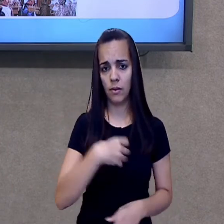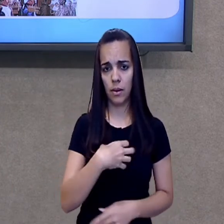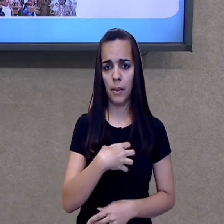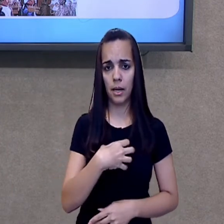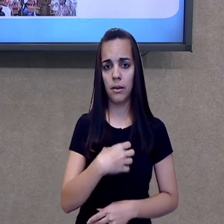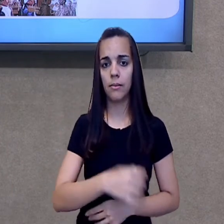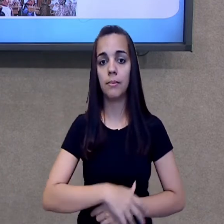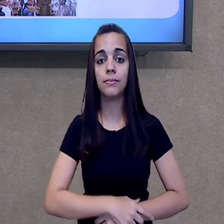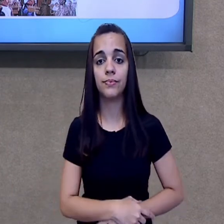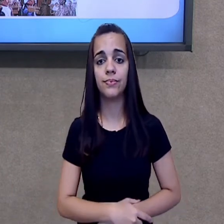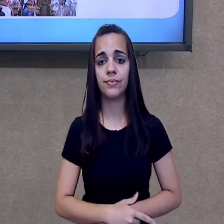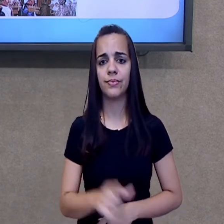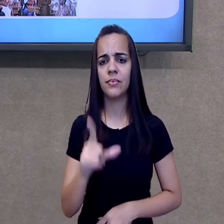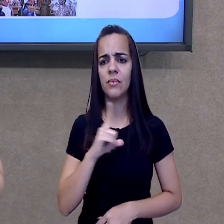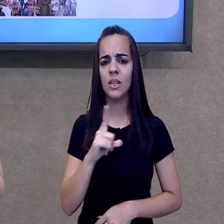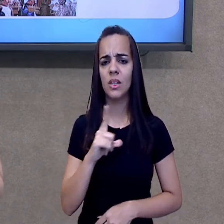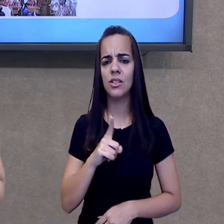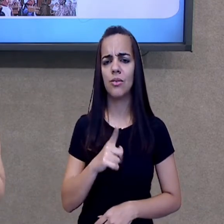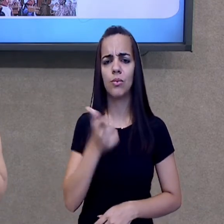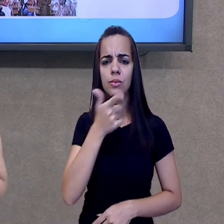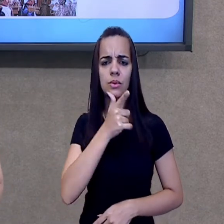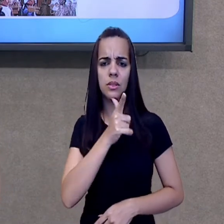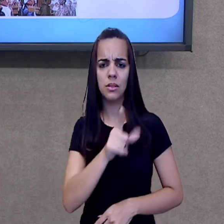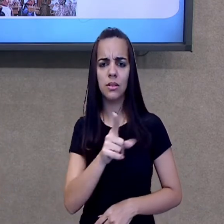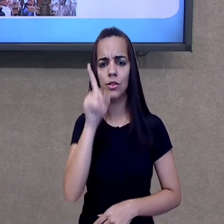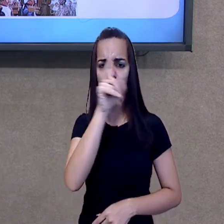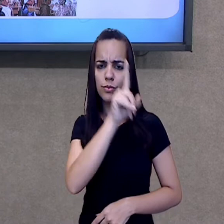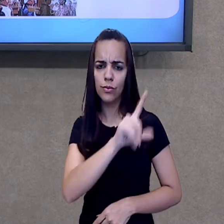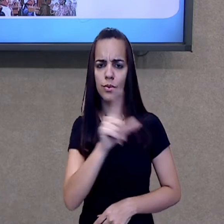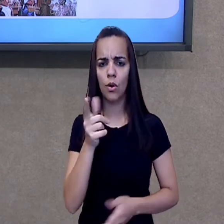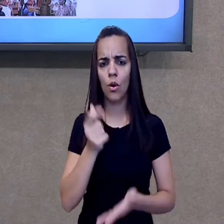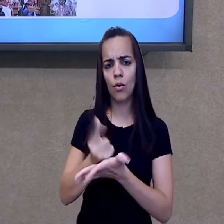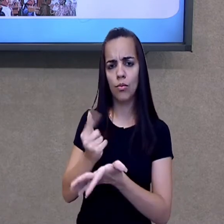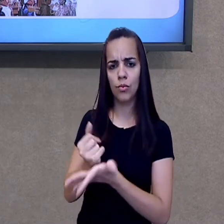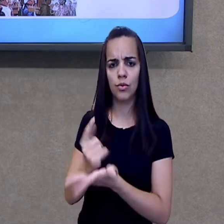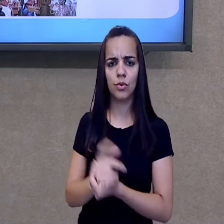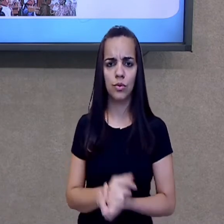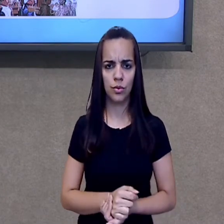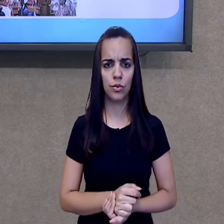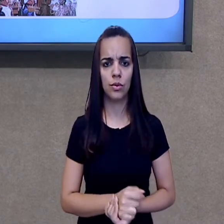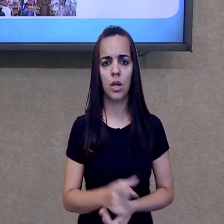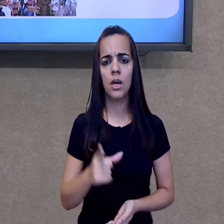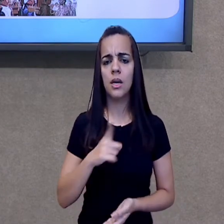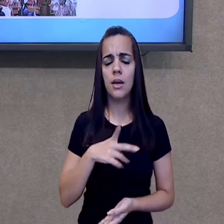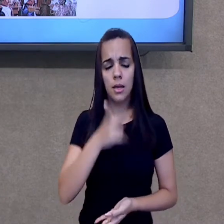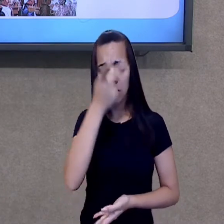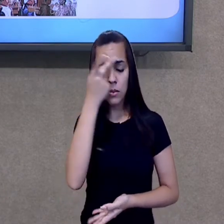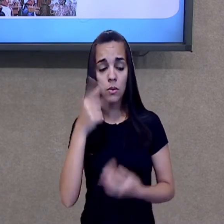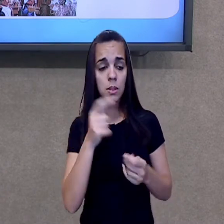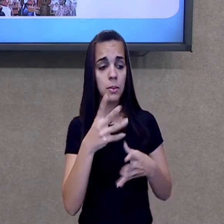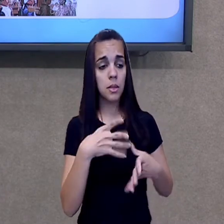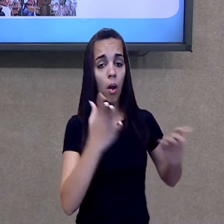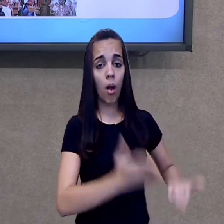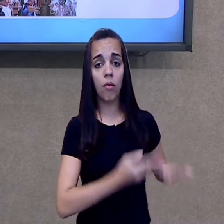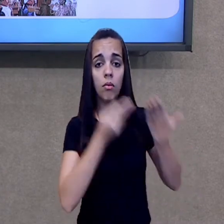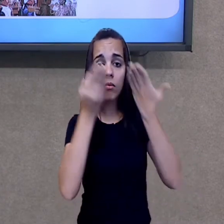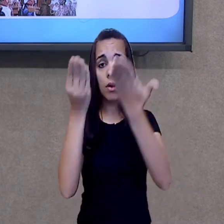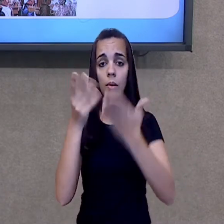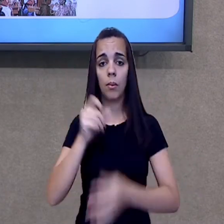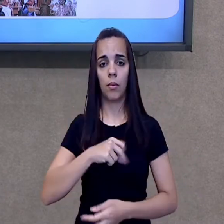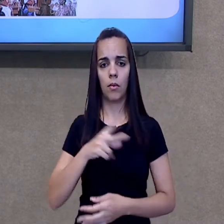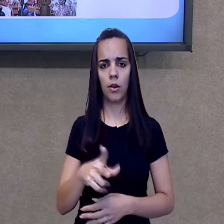certos mantimentos, que, consequentemente, elevaram os preços dos produtos e alimentos fundamentais